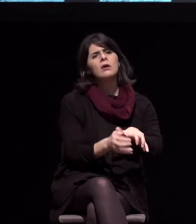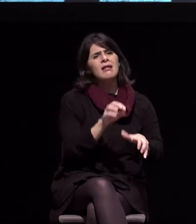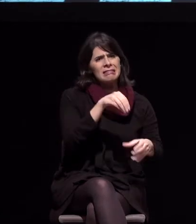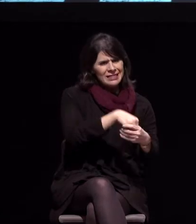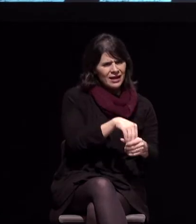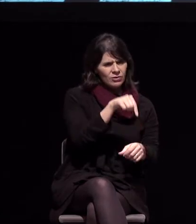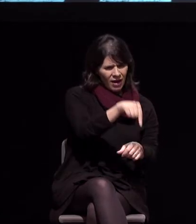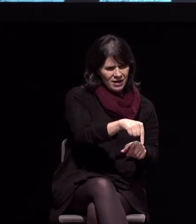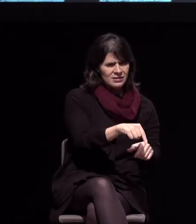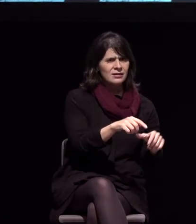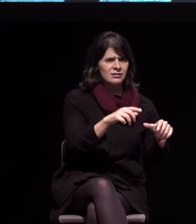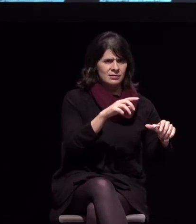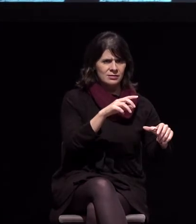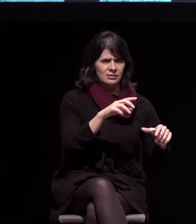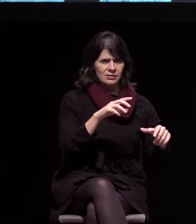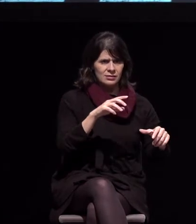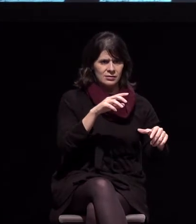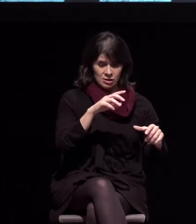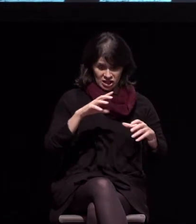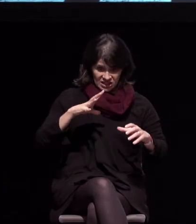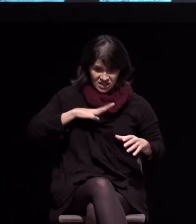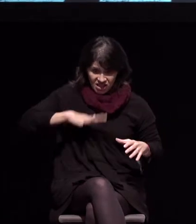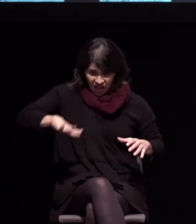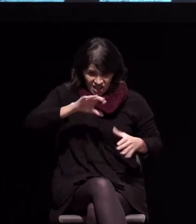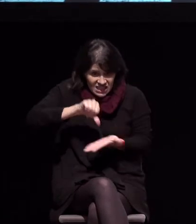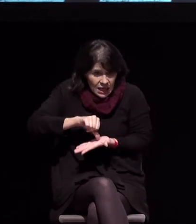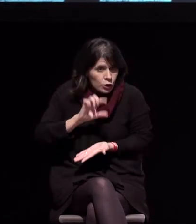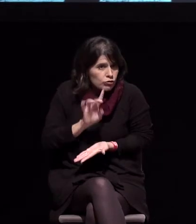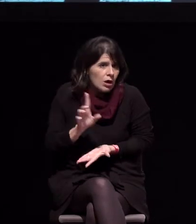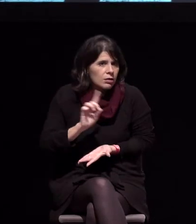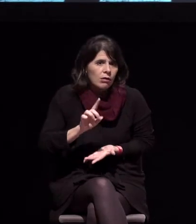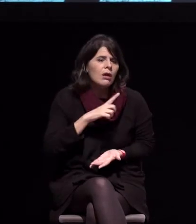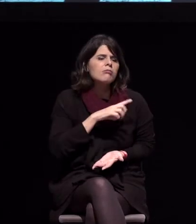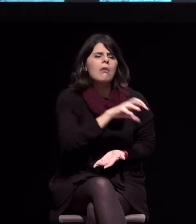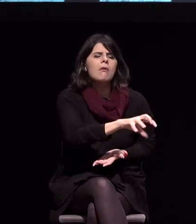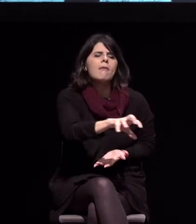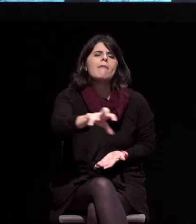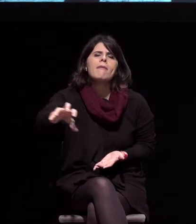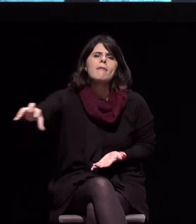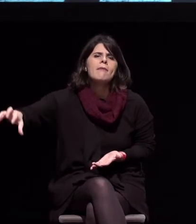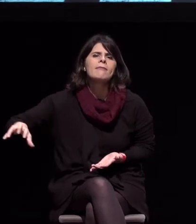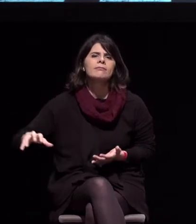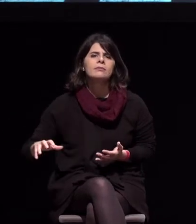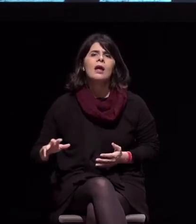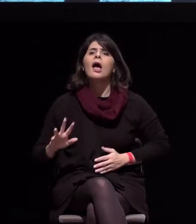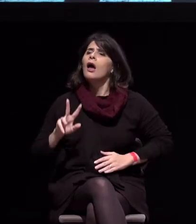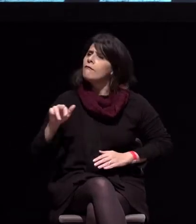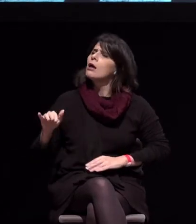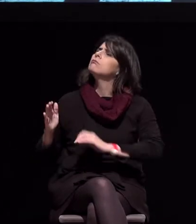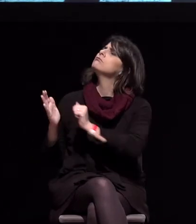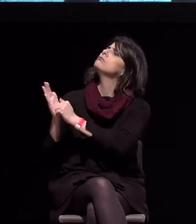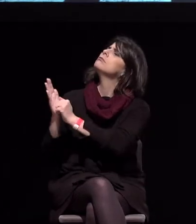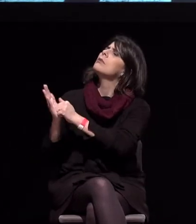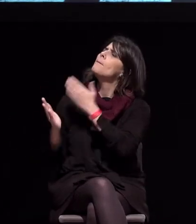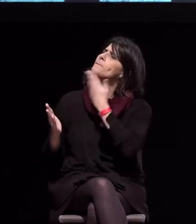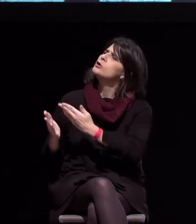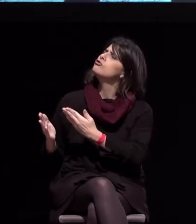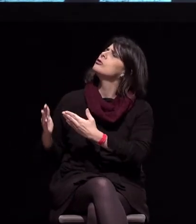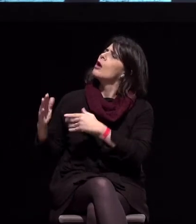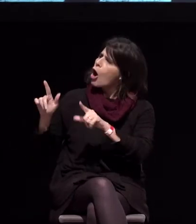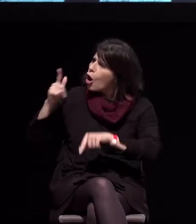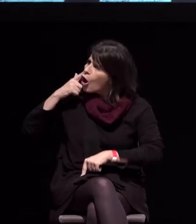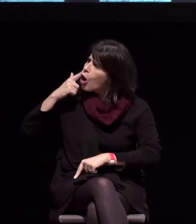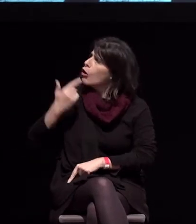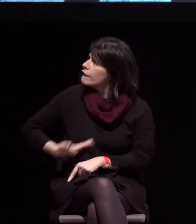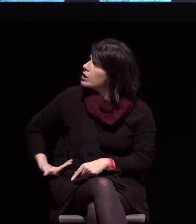e que vamos bater na porta dos governantes, dos administradores e pedir recursos para nós, né? E